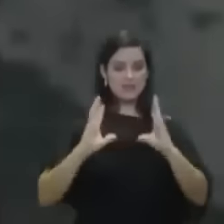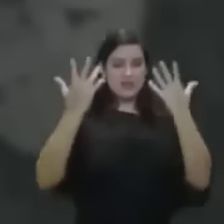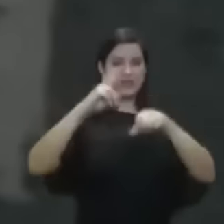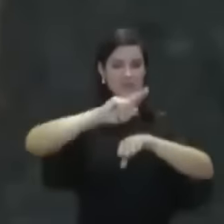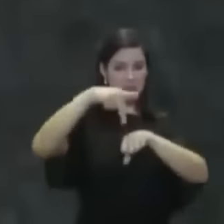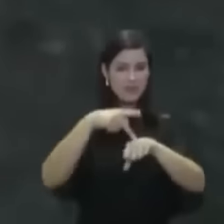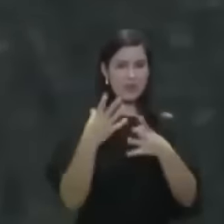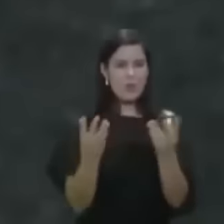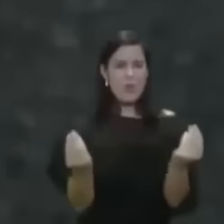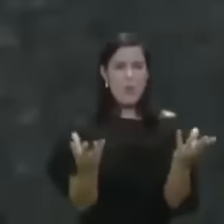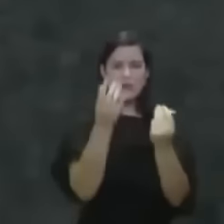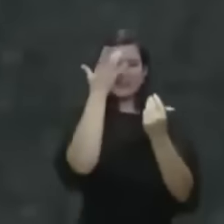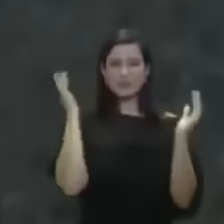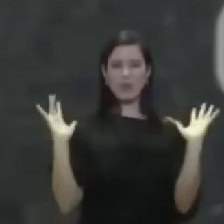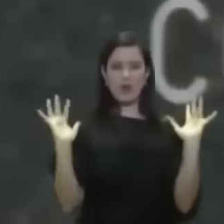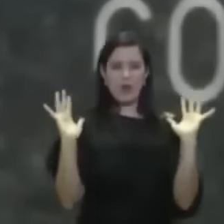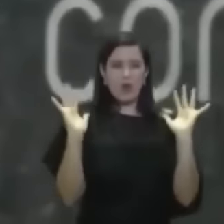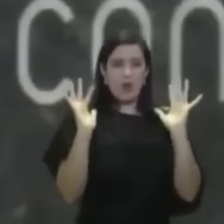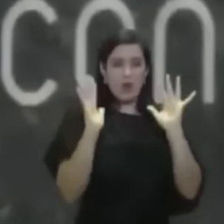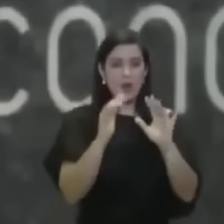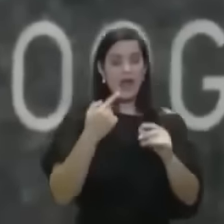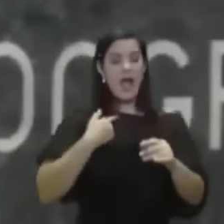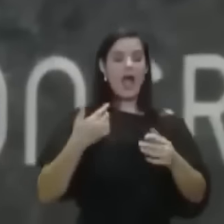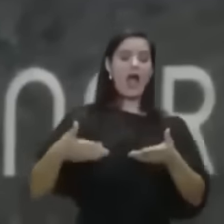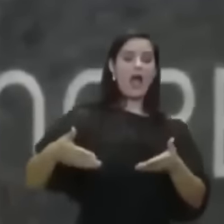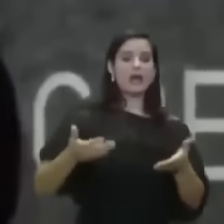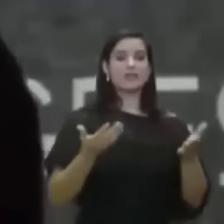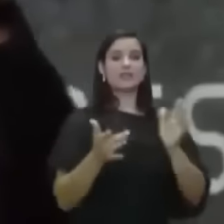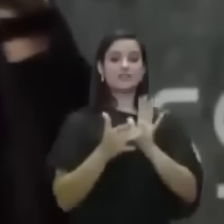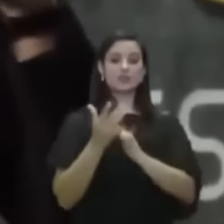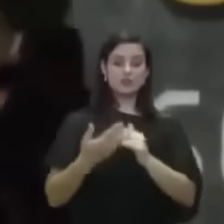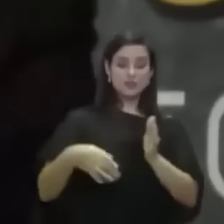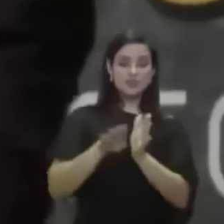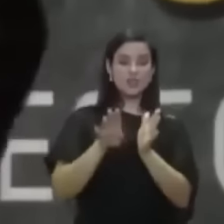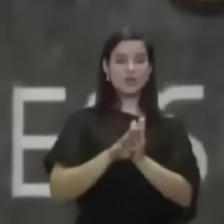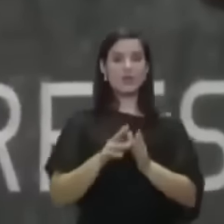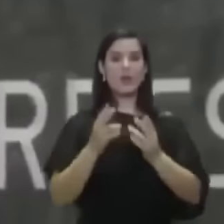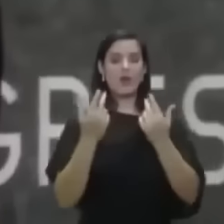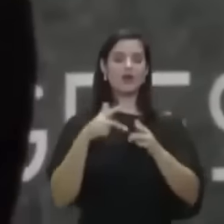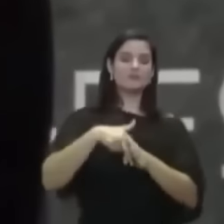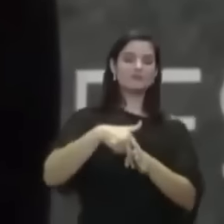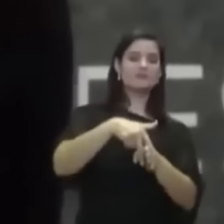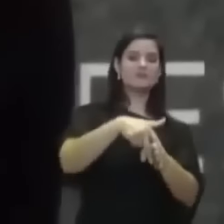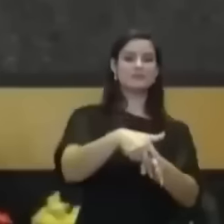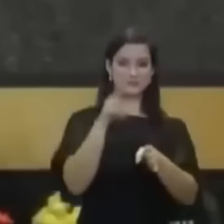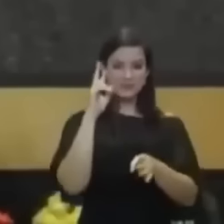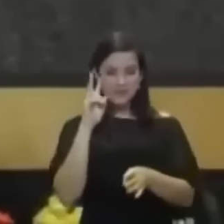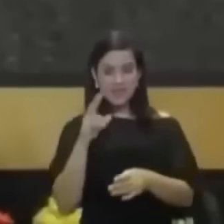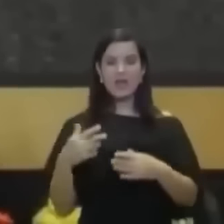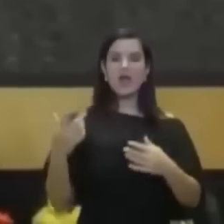pelo Monte das Oliveiras, as multidões vão clamando e cantando: Hosana, Hosana, bendito que vem em nome do Senhor. E